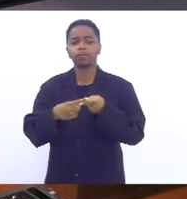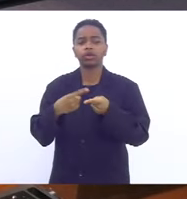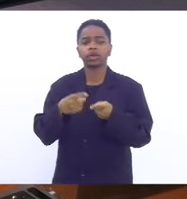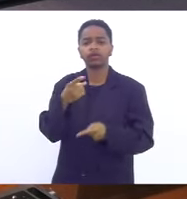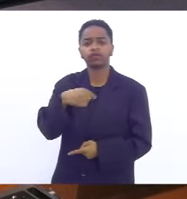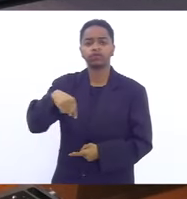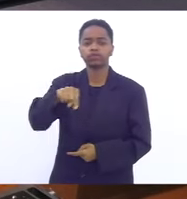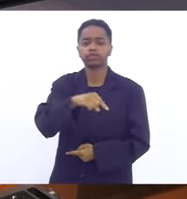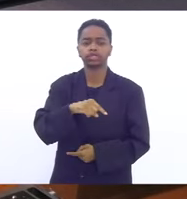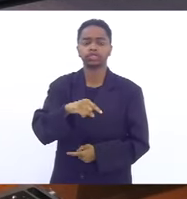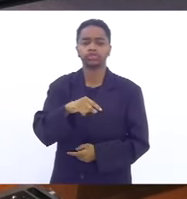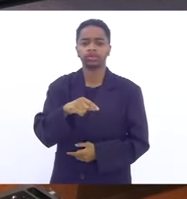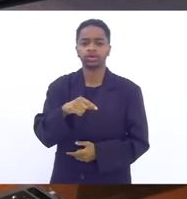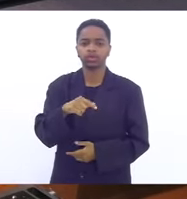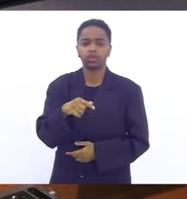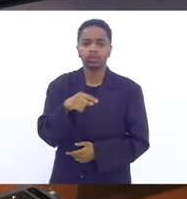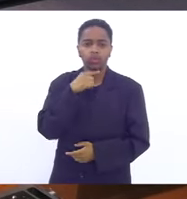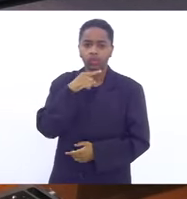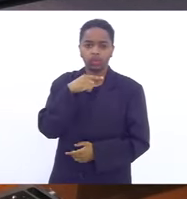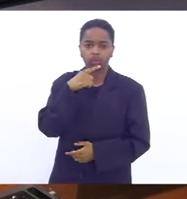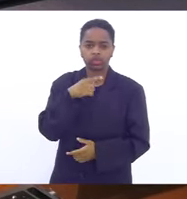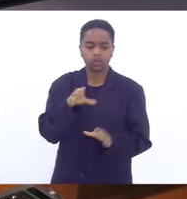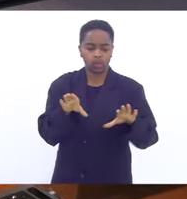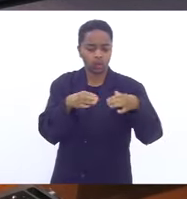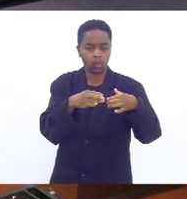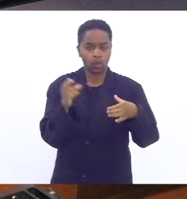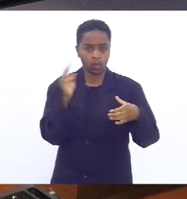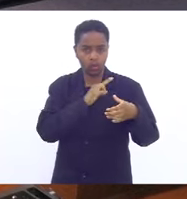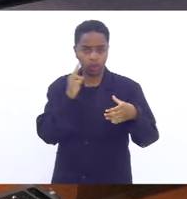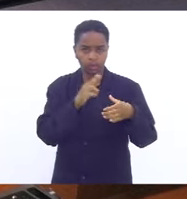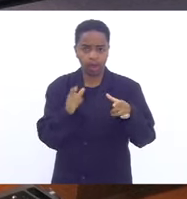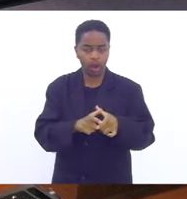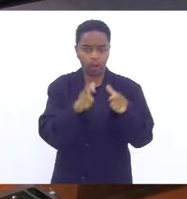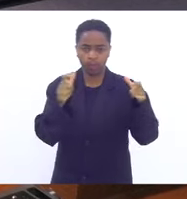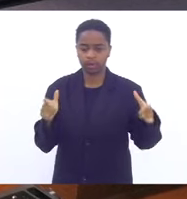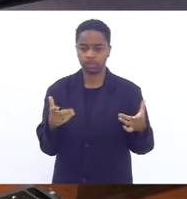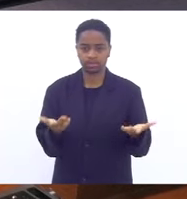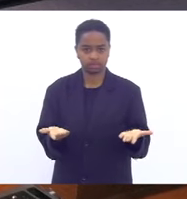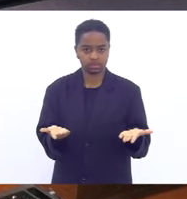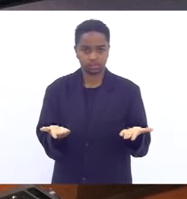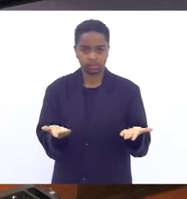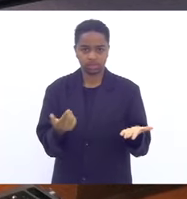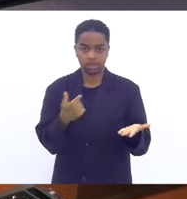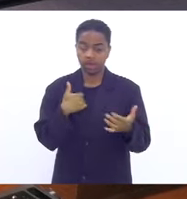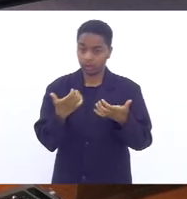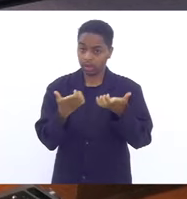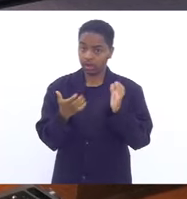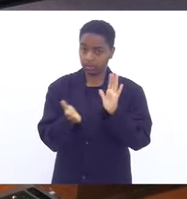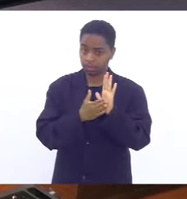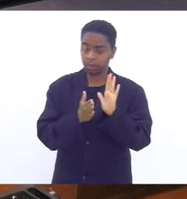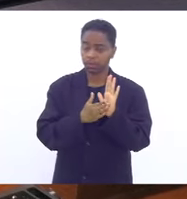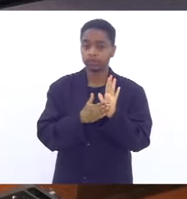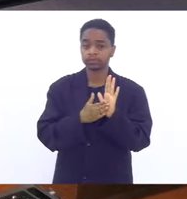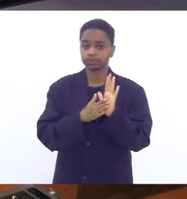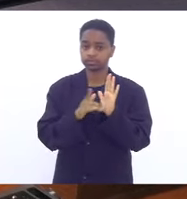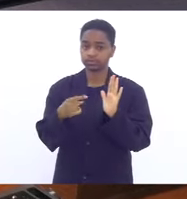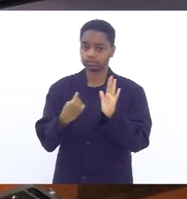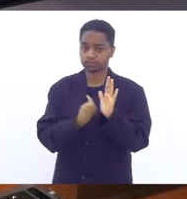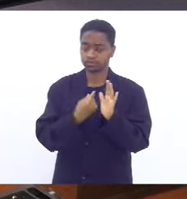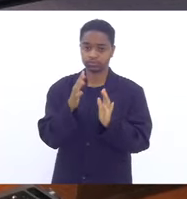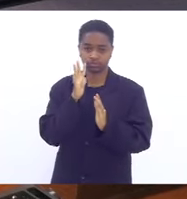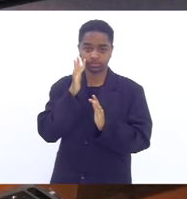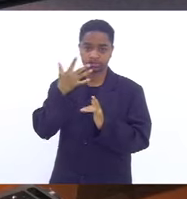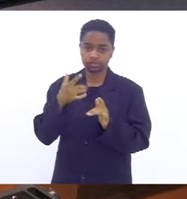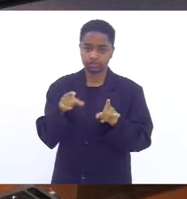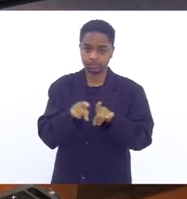aumentaram a emergência de vocês? Eu queria propor aqui que a gente fizesse diligências também